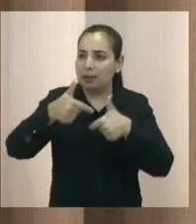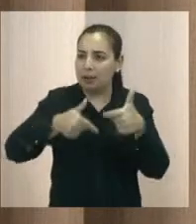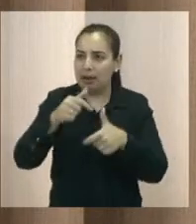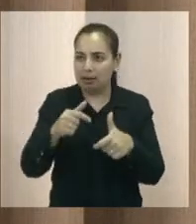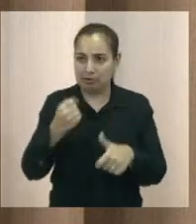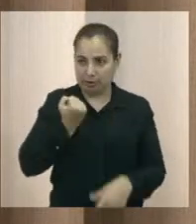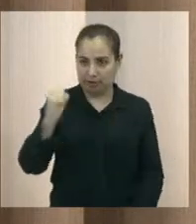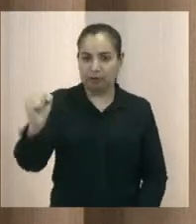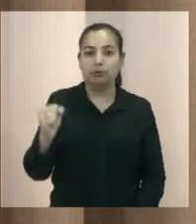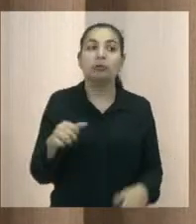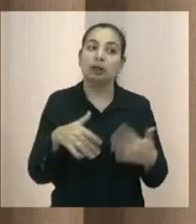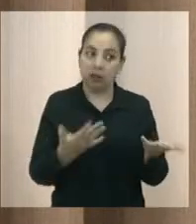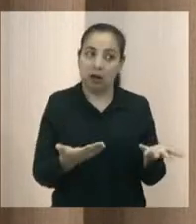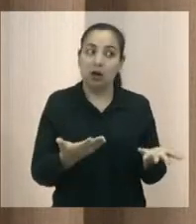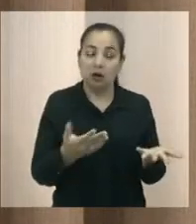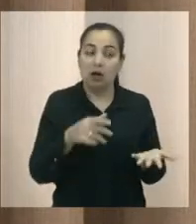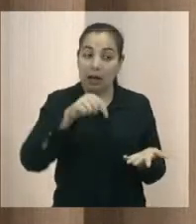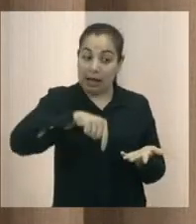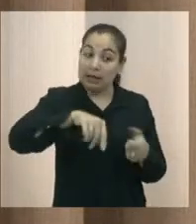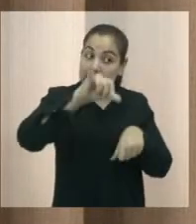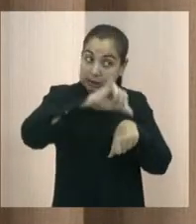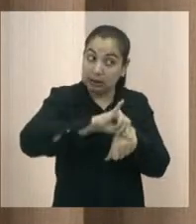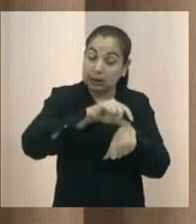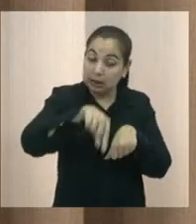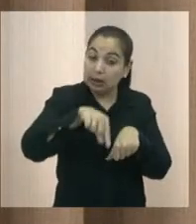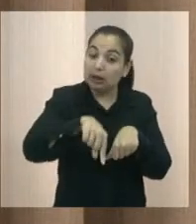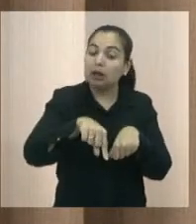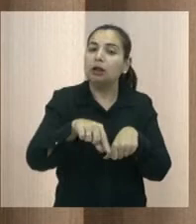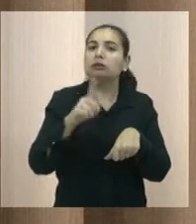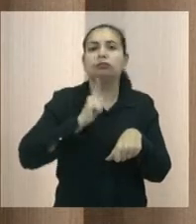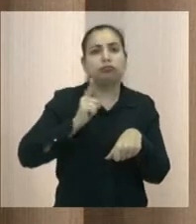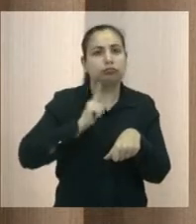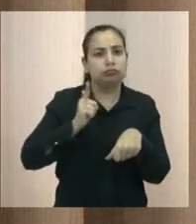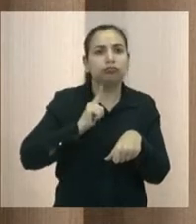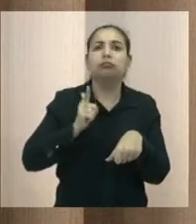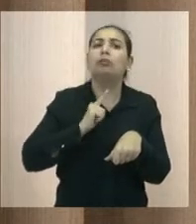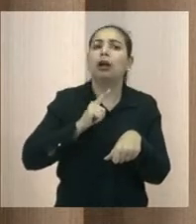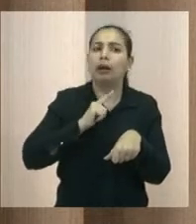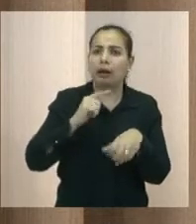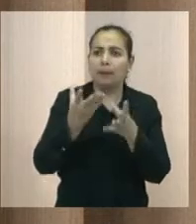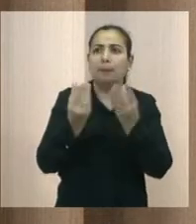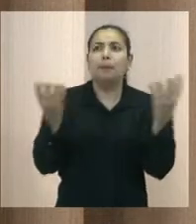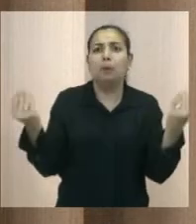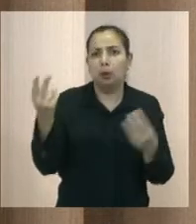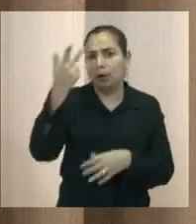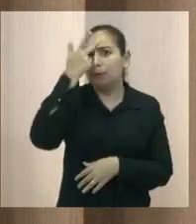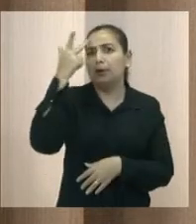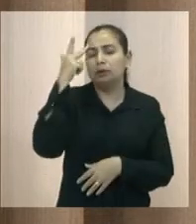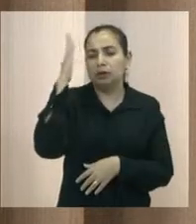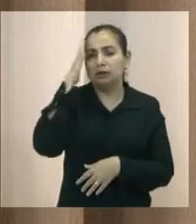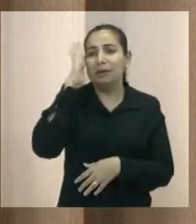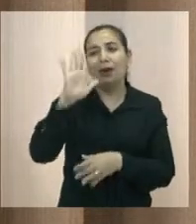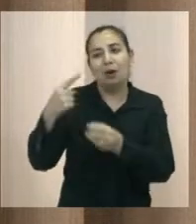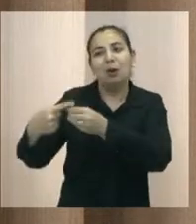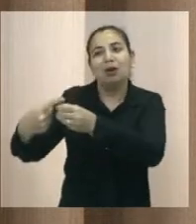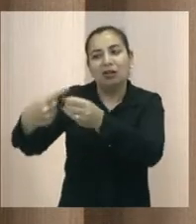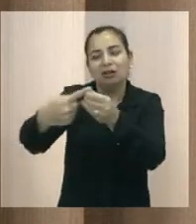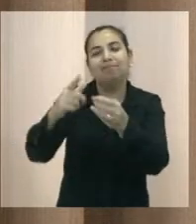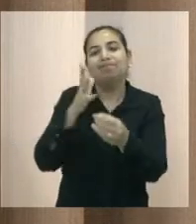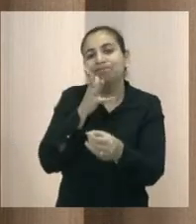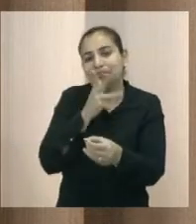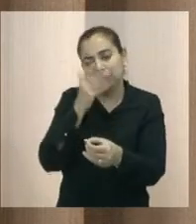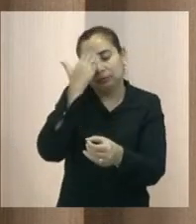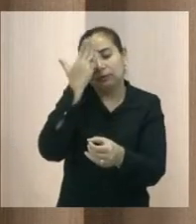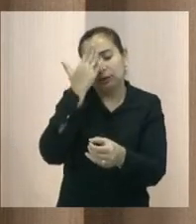gente está falando da realidade da capital, onde a informação circula com mais facilidade do que nos municípios do interior, mas aqui, mesmo